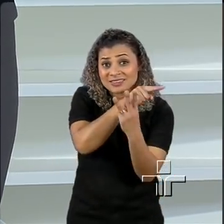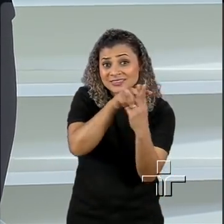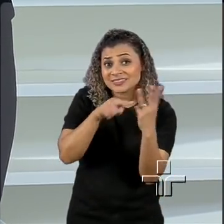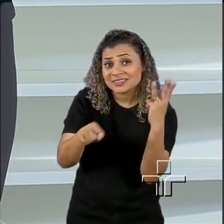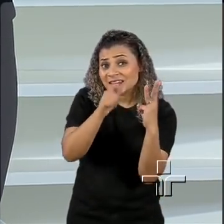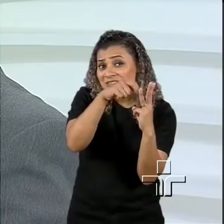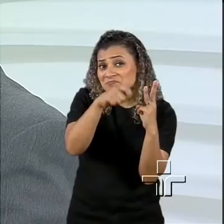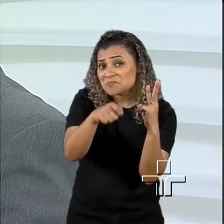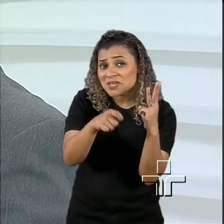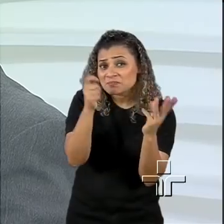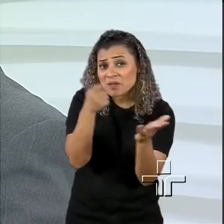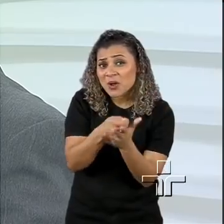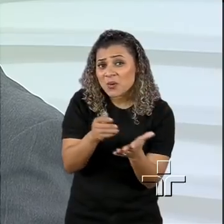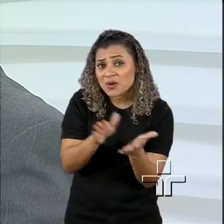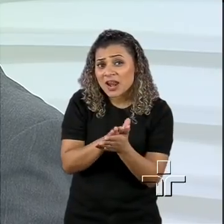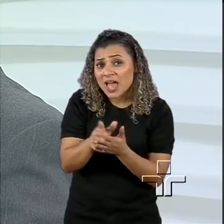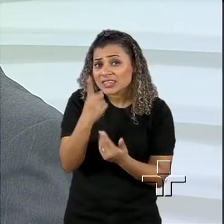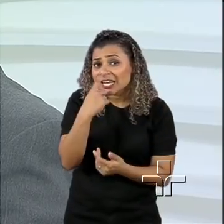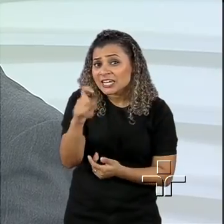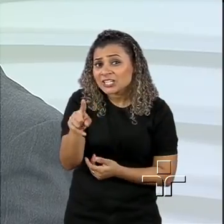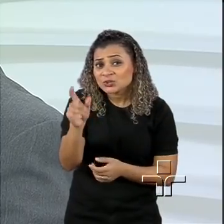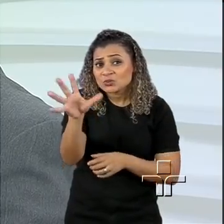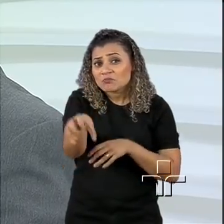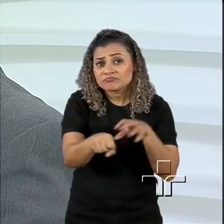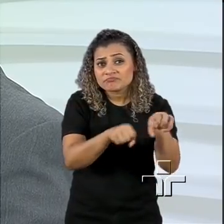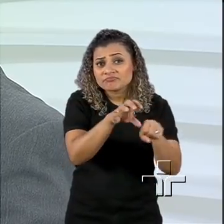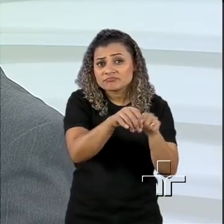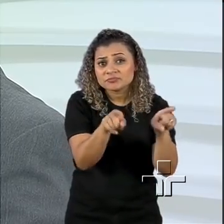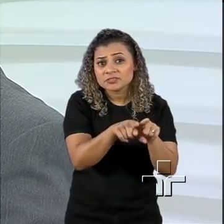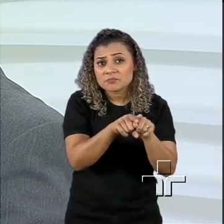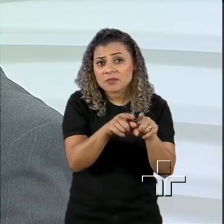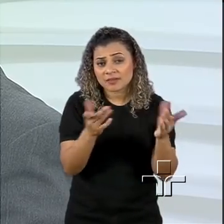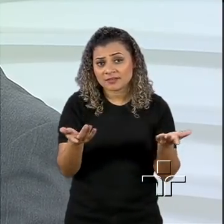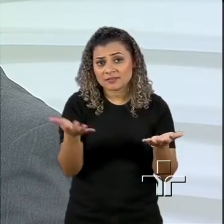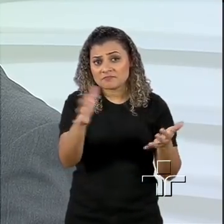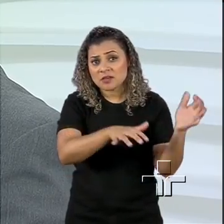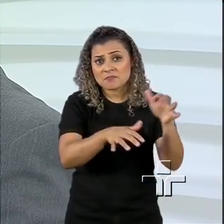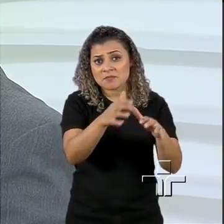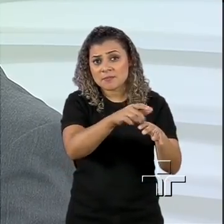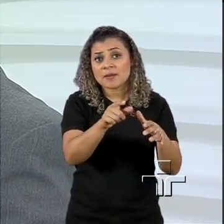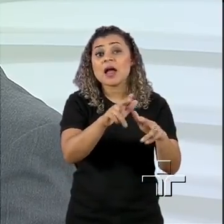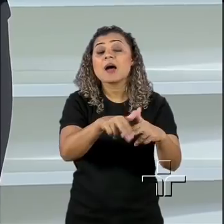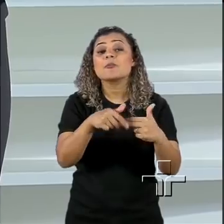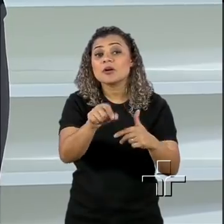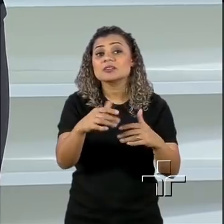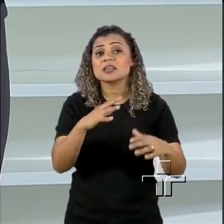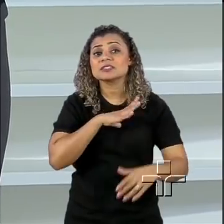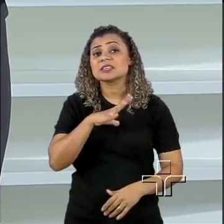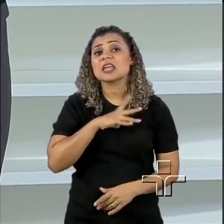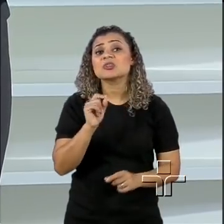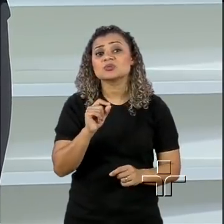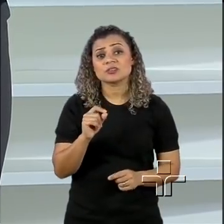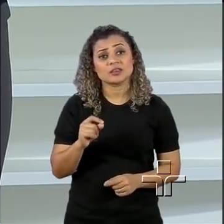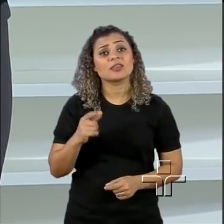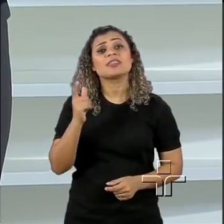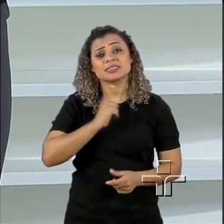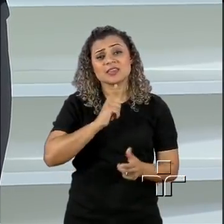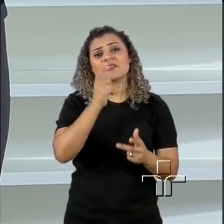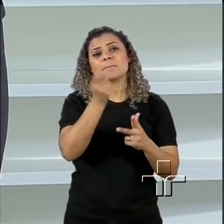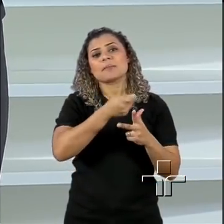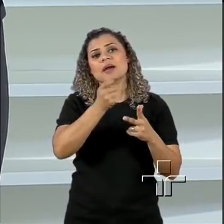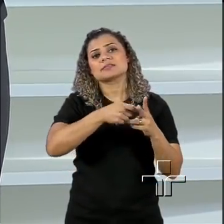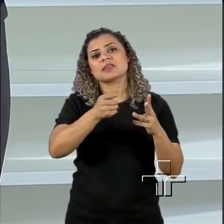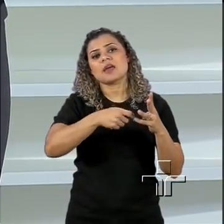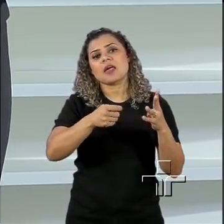sem pagar a coleta de lixo na cidade, o que deixou a cidade numa situação tão calamitosa que eles tiveram que fazer um parcelamento dessas